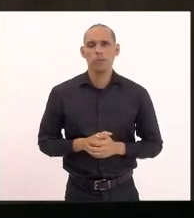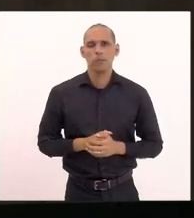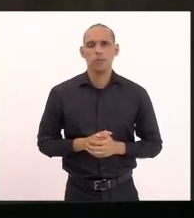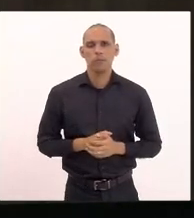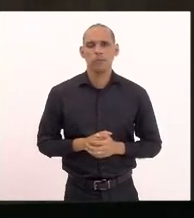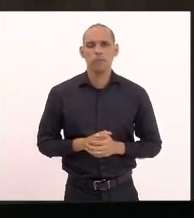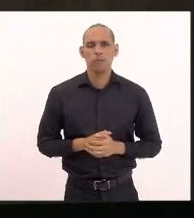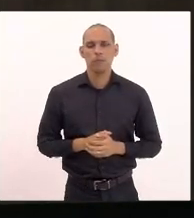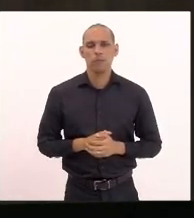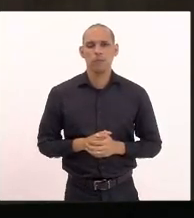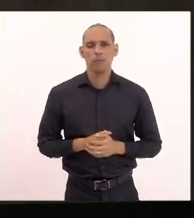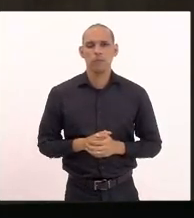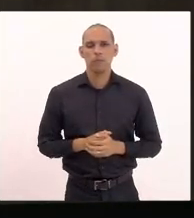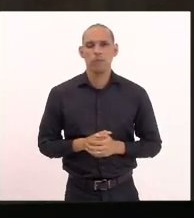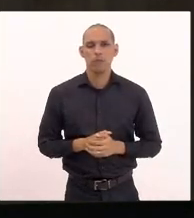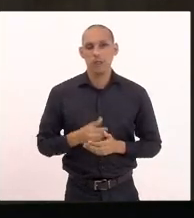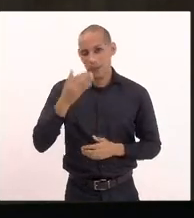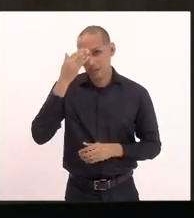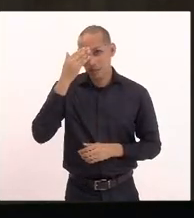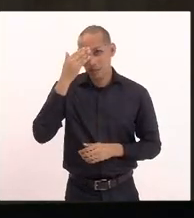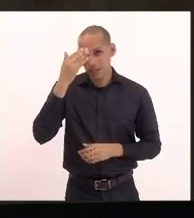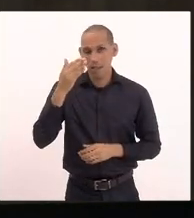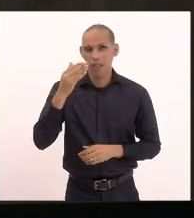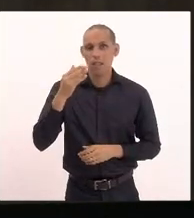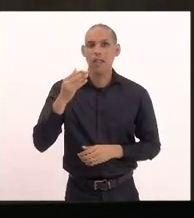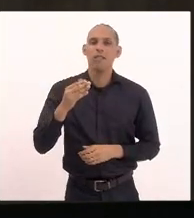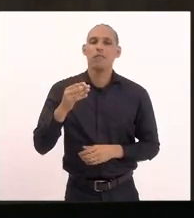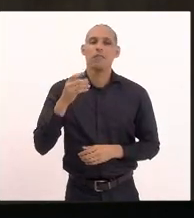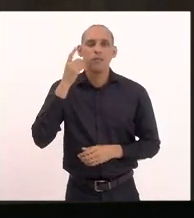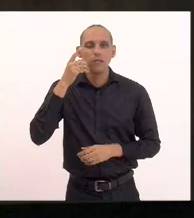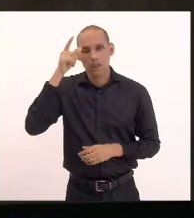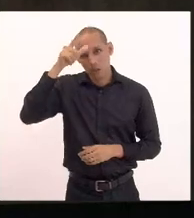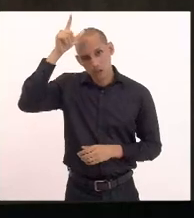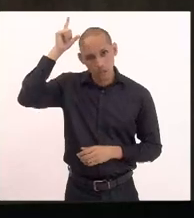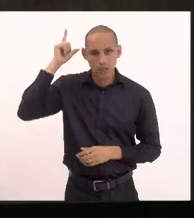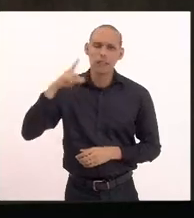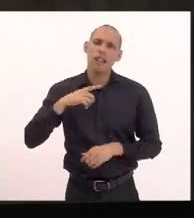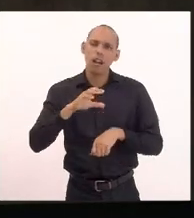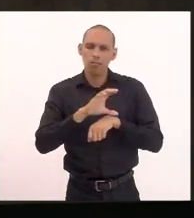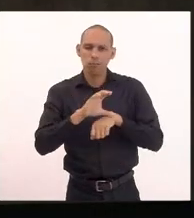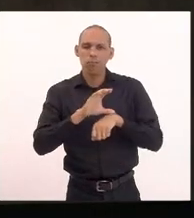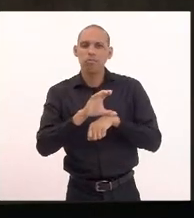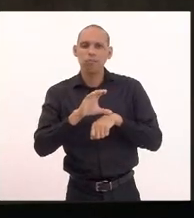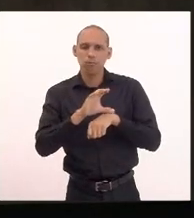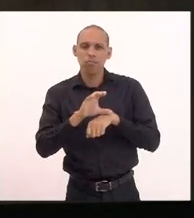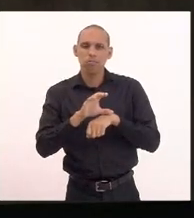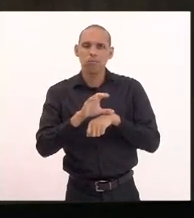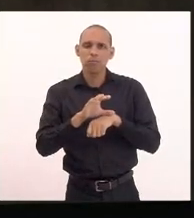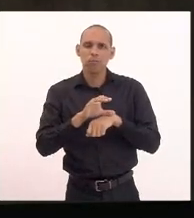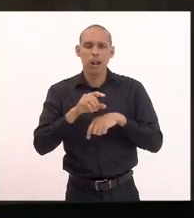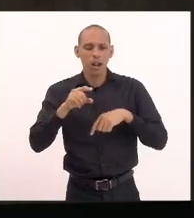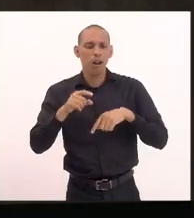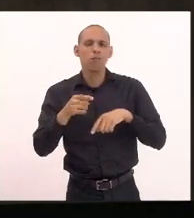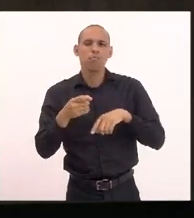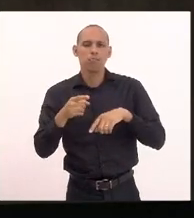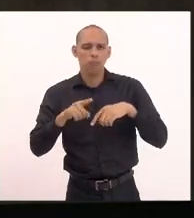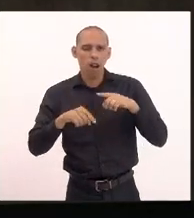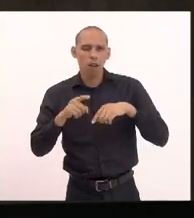ele guarda... Obrigado, deputado Luiz. ...constitucionalidade... A matéria é